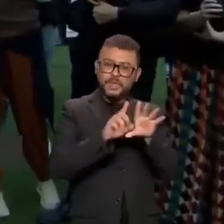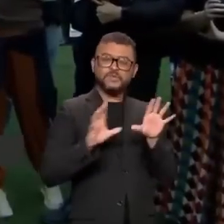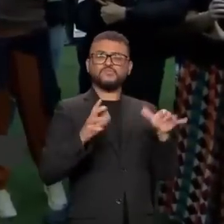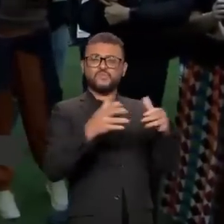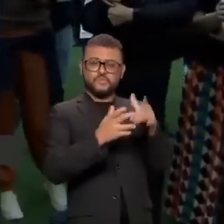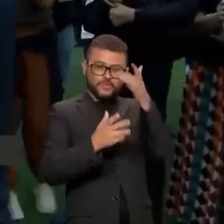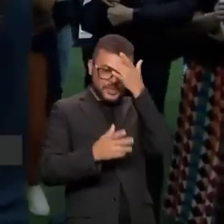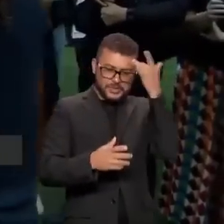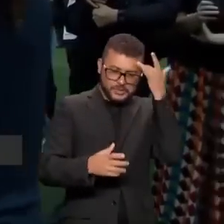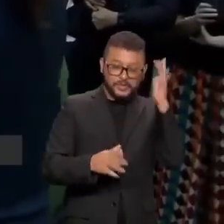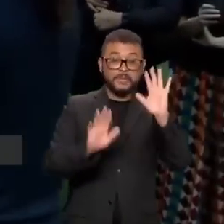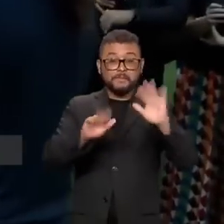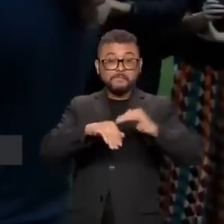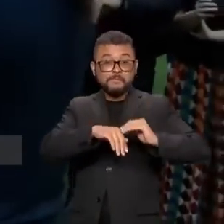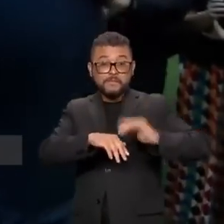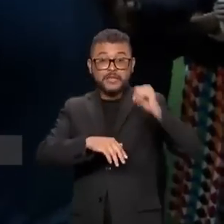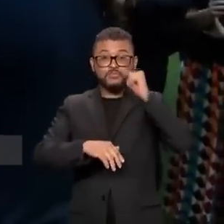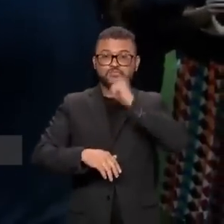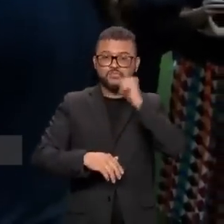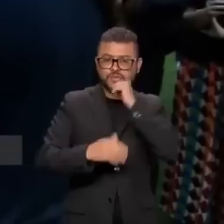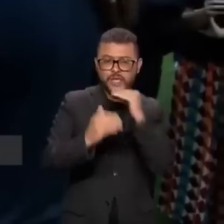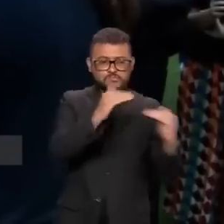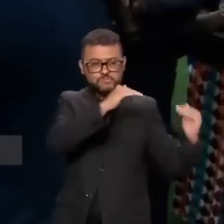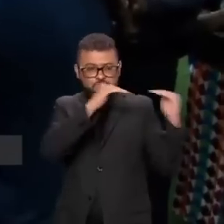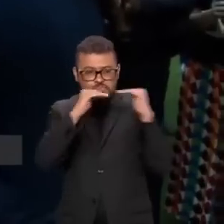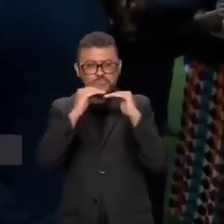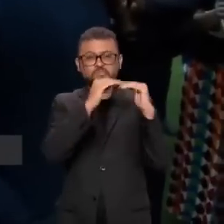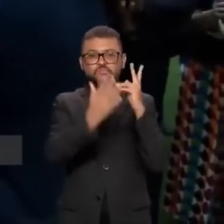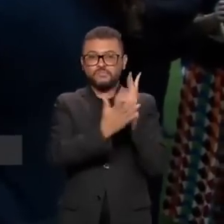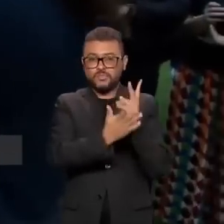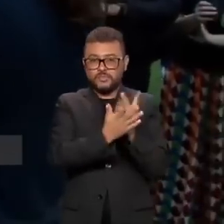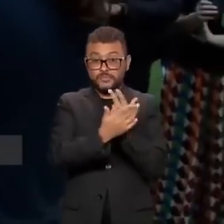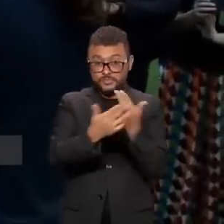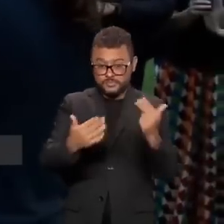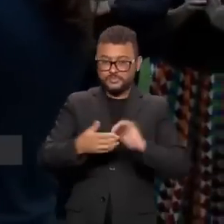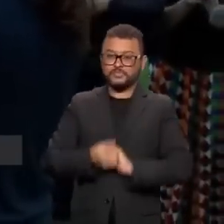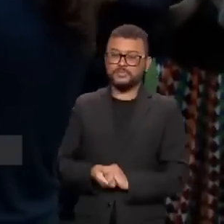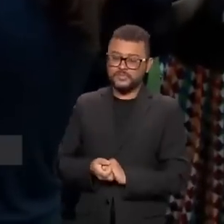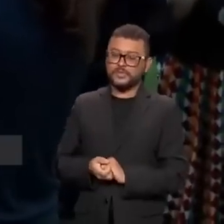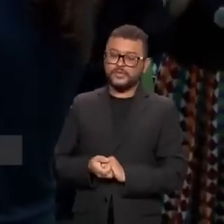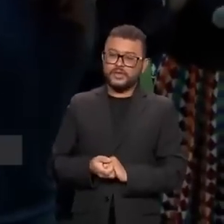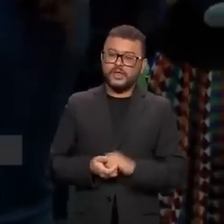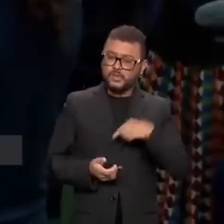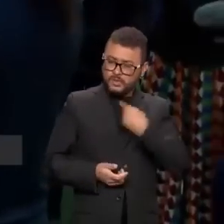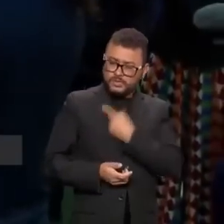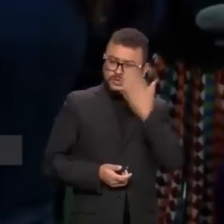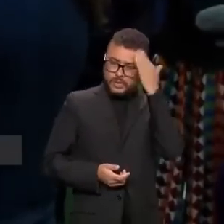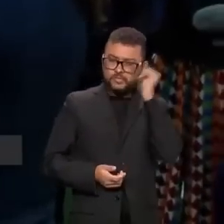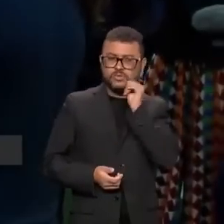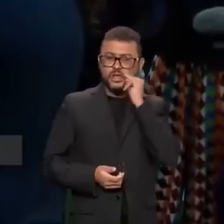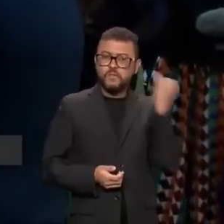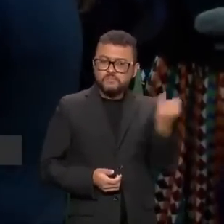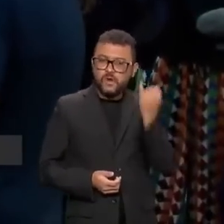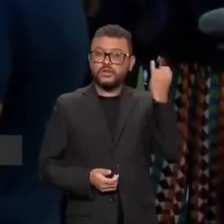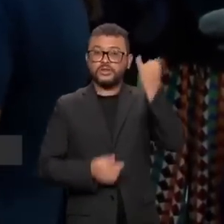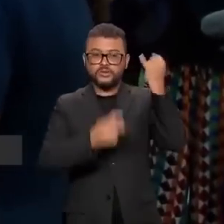para dar trazer aí vocês na mesma, não é? Dentro da mesma importância, não é isso?